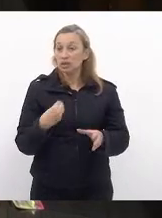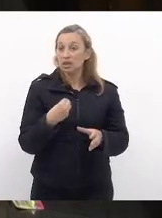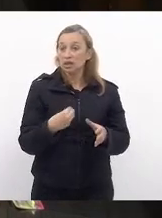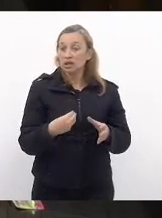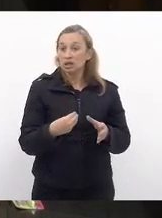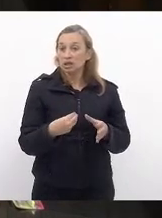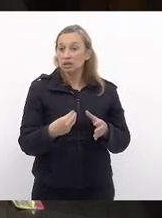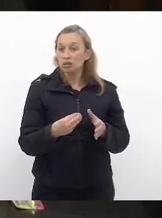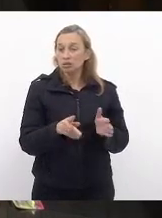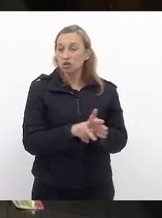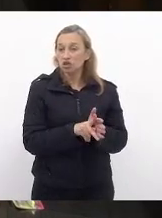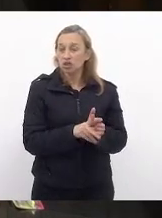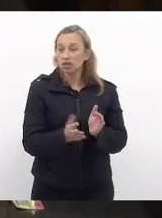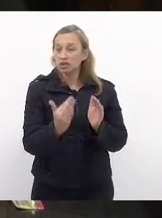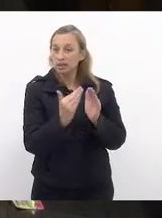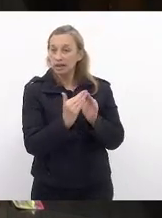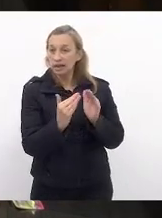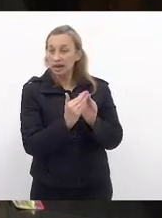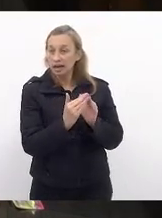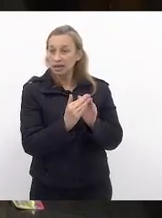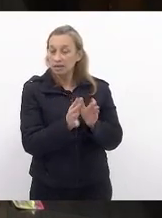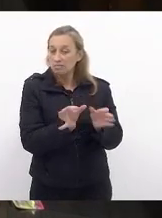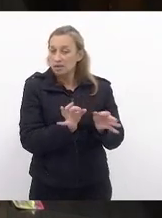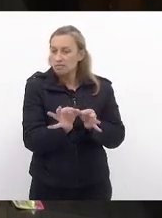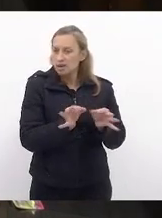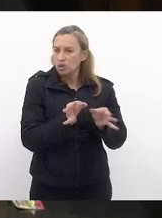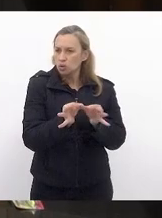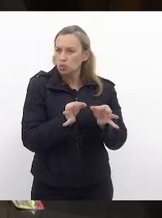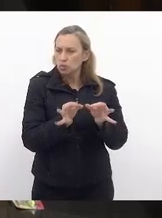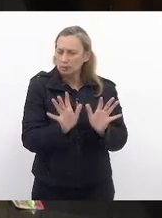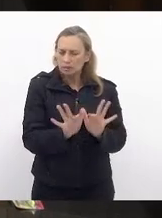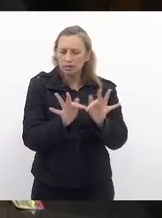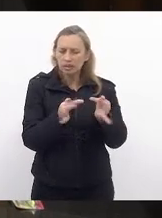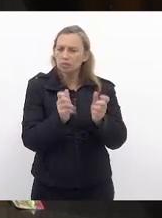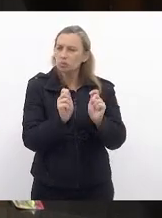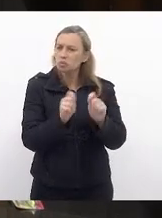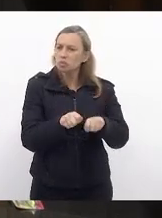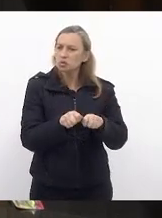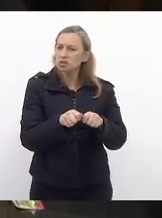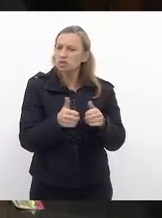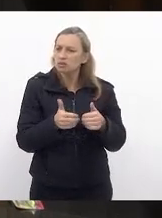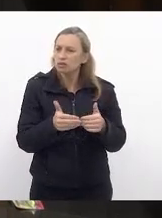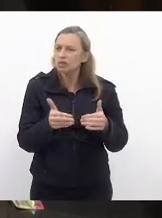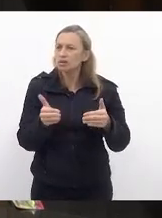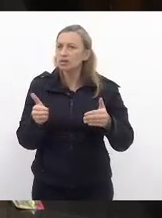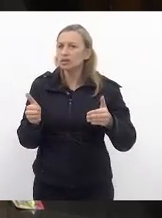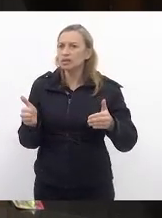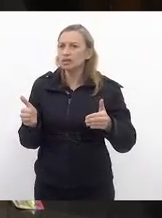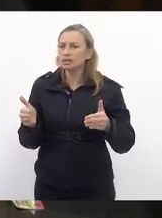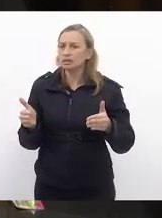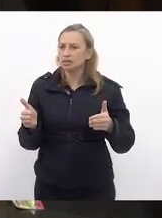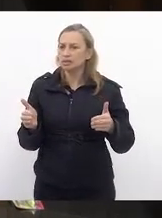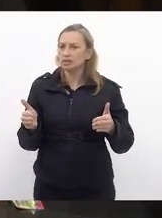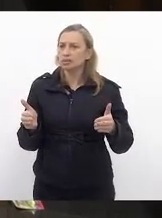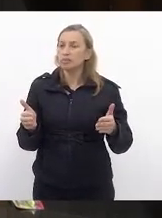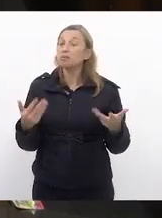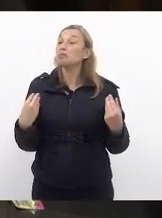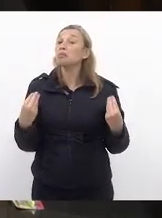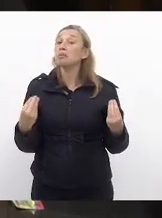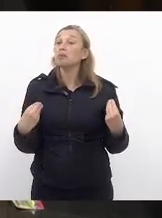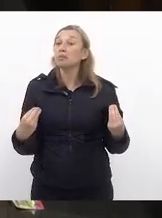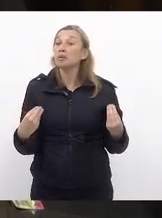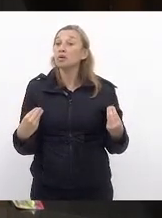goela abaixo em Face da melhor forma possível abriu para que